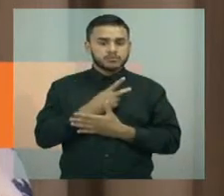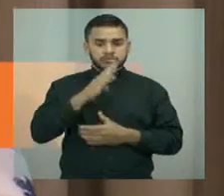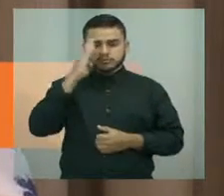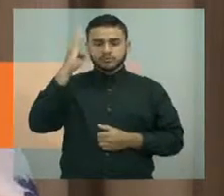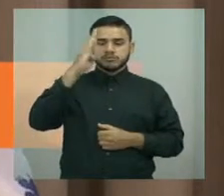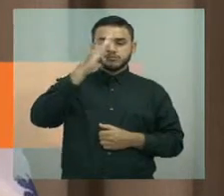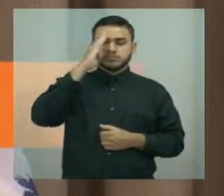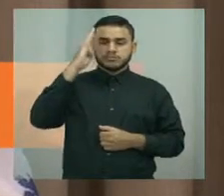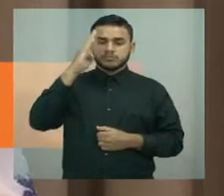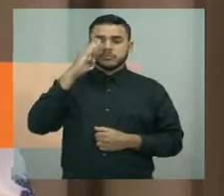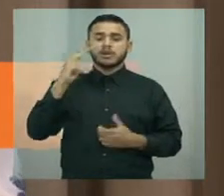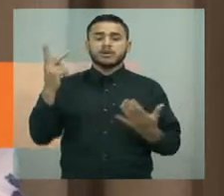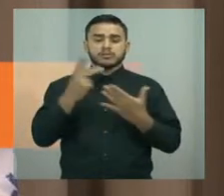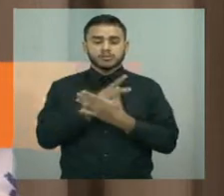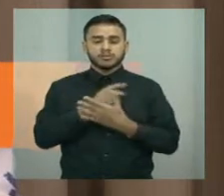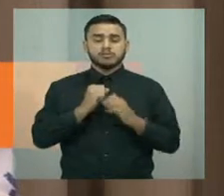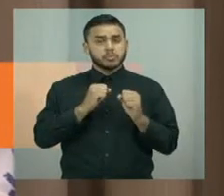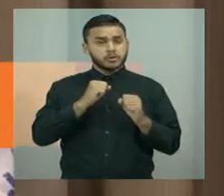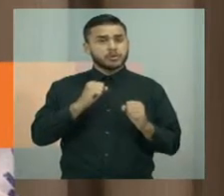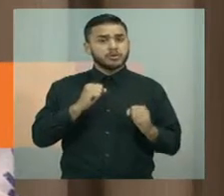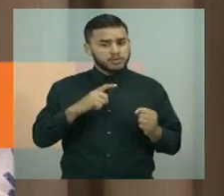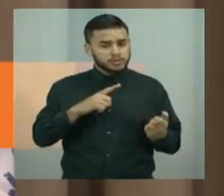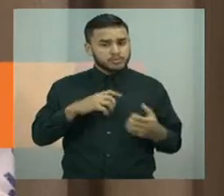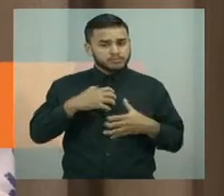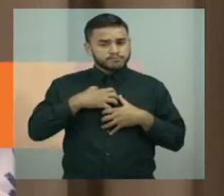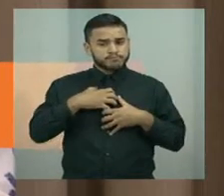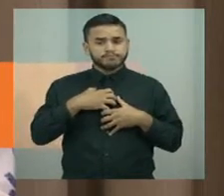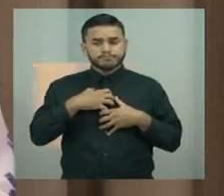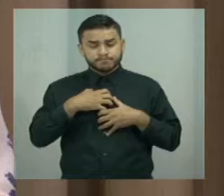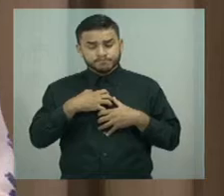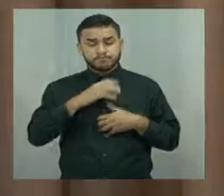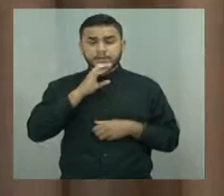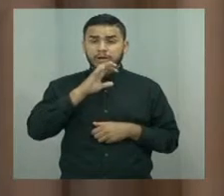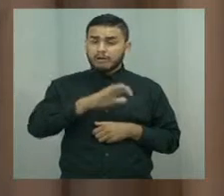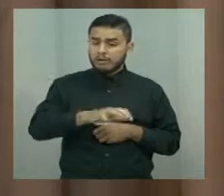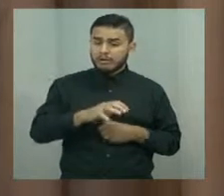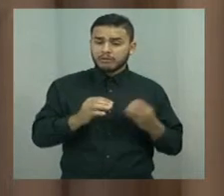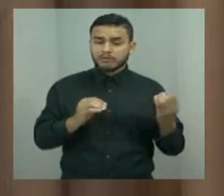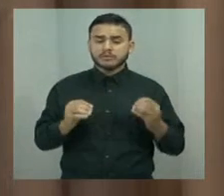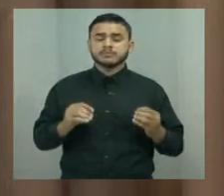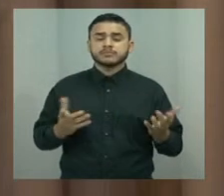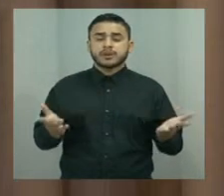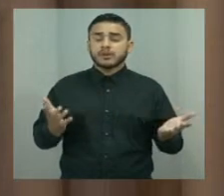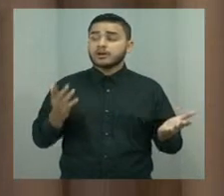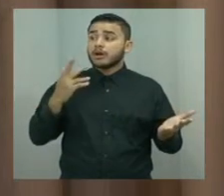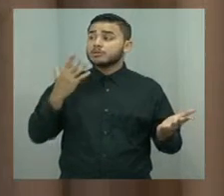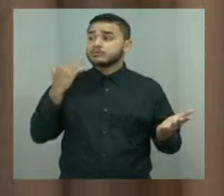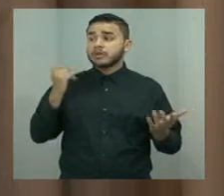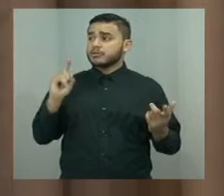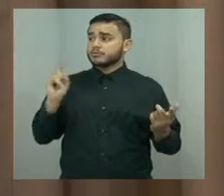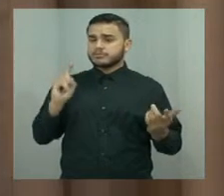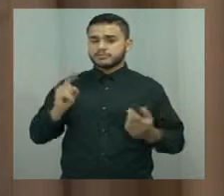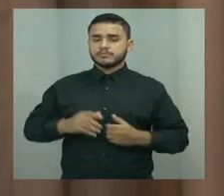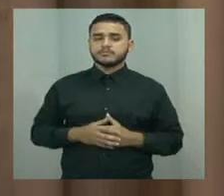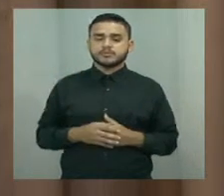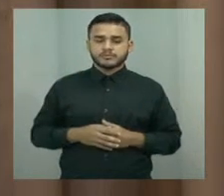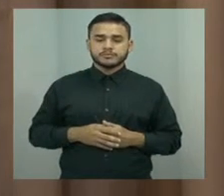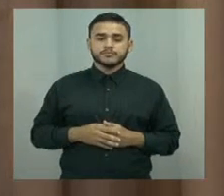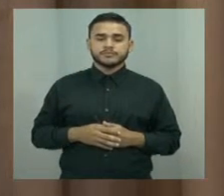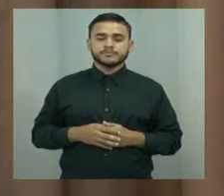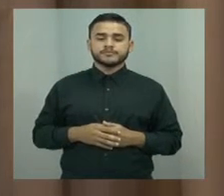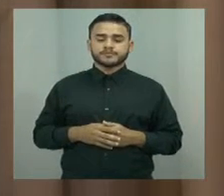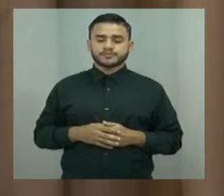pode causar até náusea. Né? E às vezes, como as pessoas passam e não sabem. Né? Então, assim, como existe